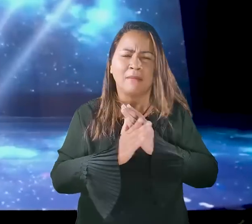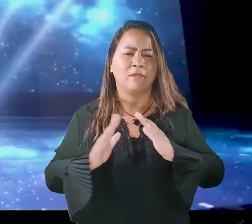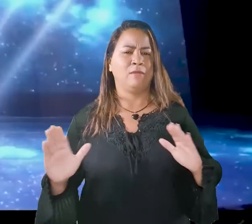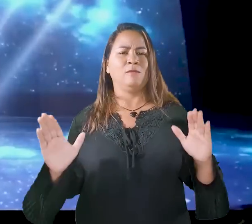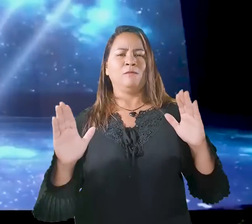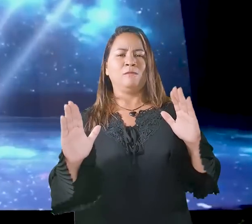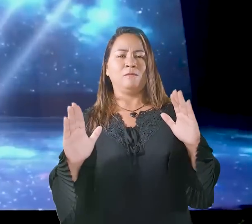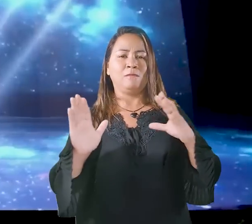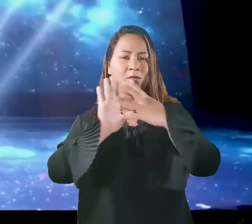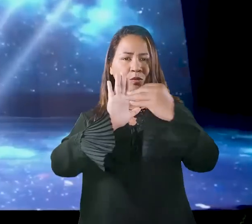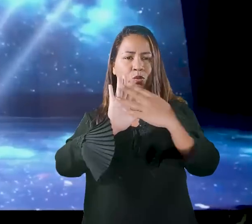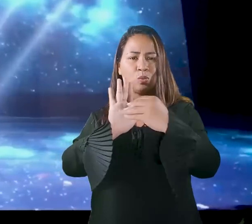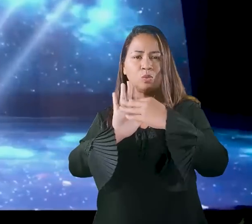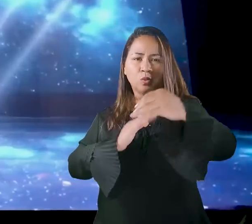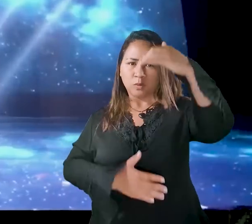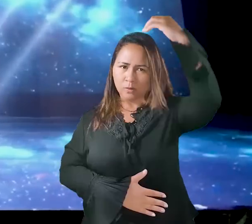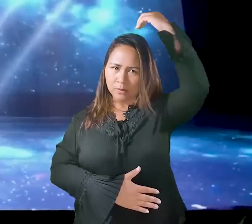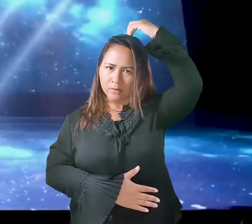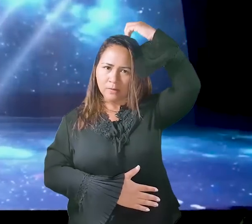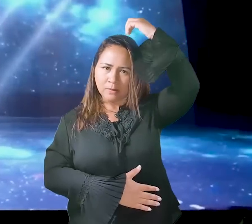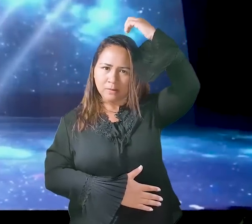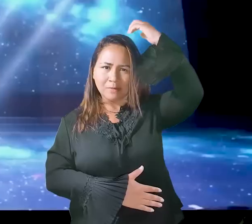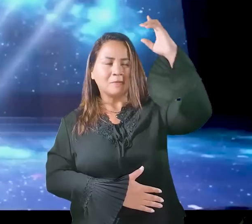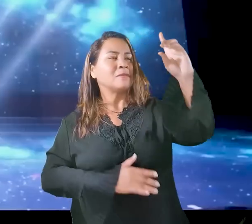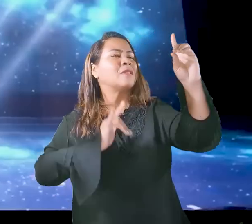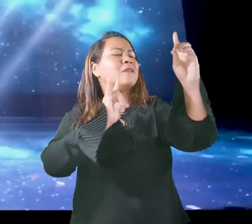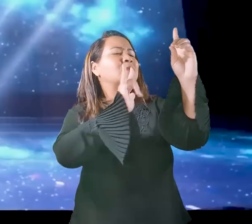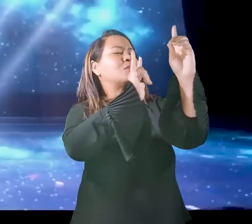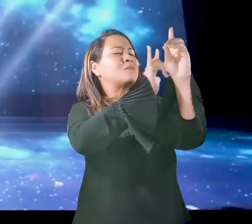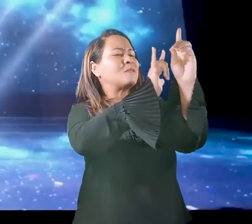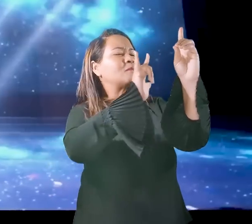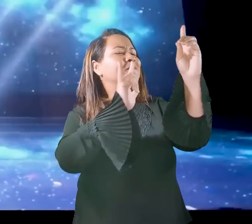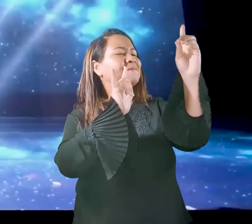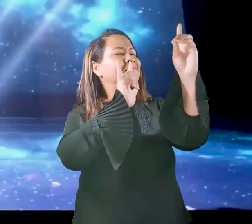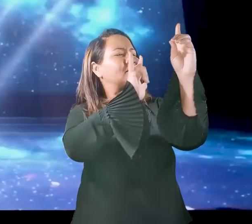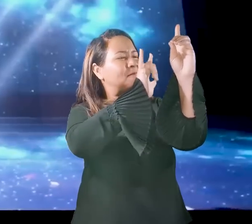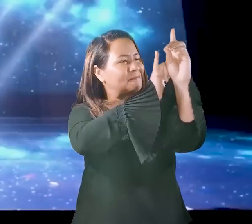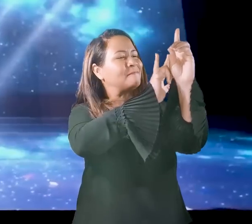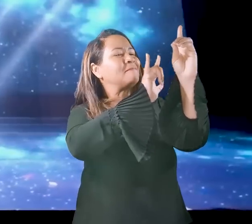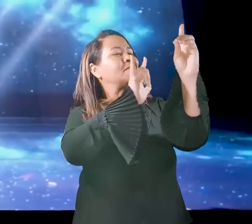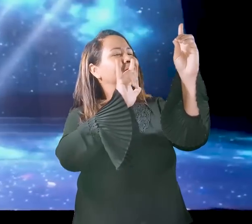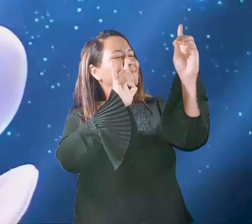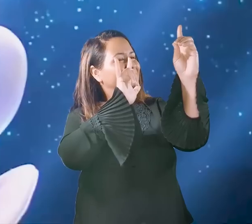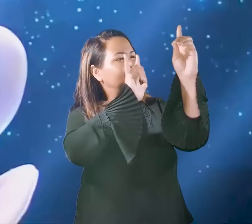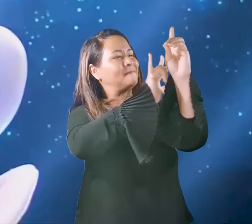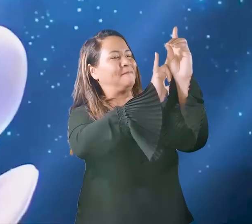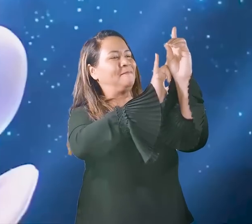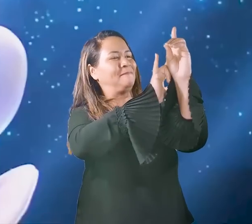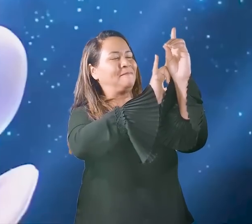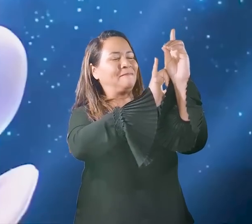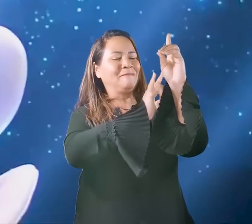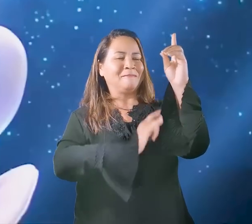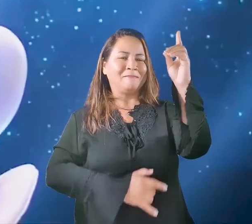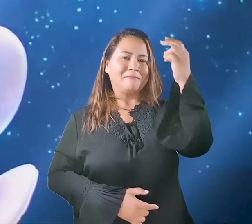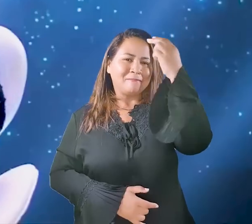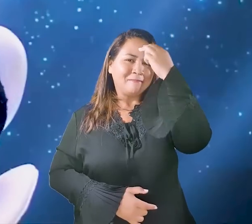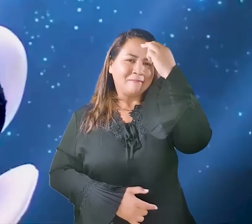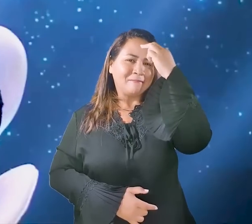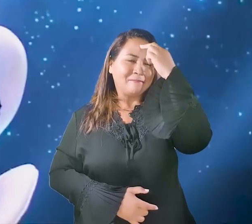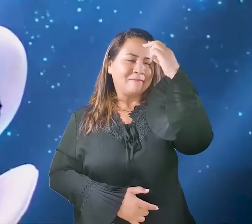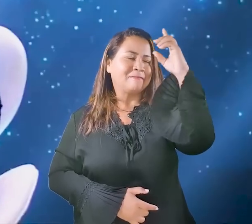da cabeça, eu te amo, eu te amo, eu te amo, eu te amo. Na pineal, sinto